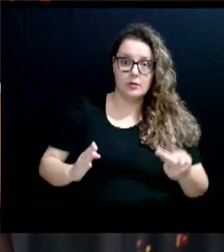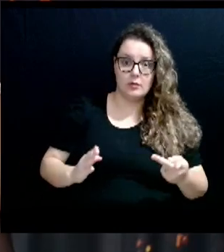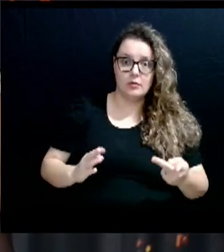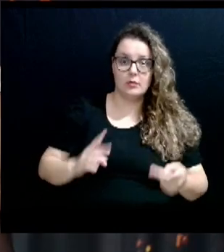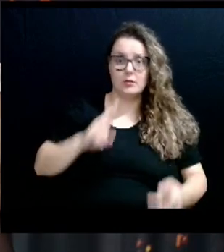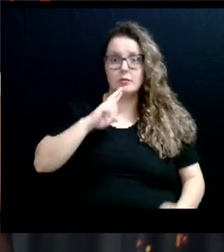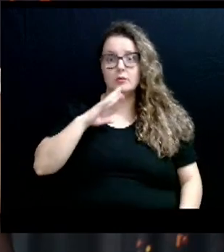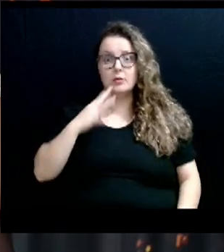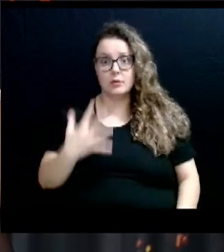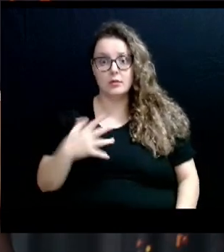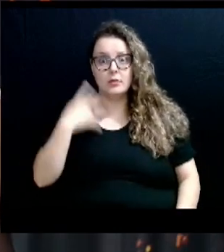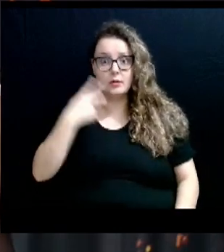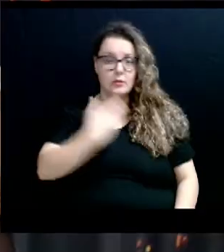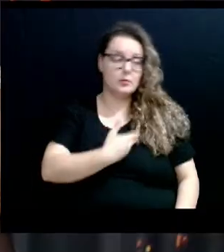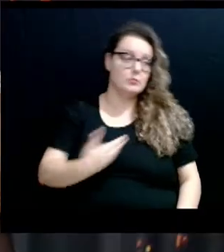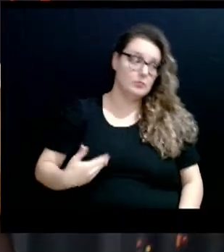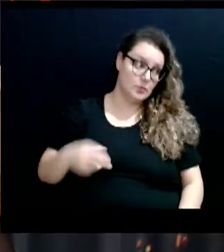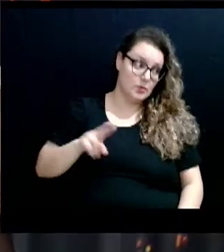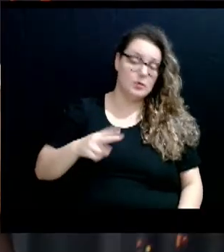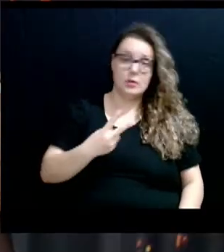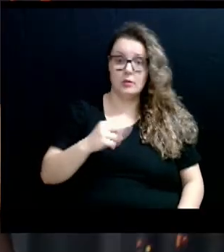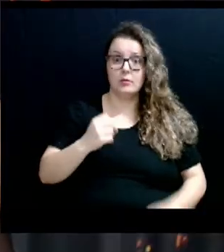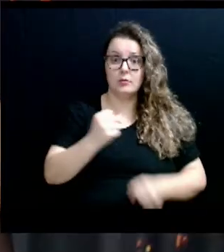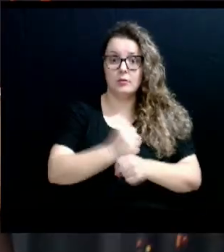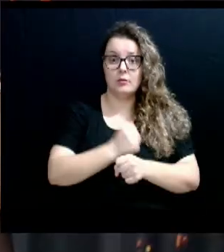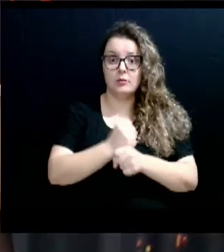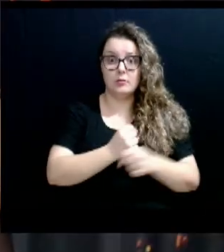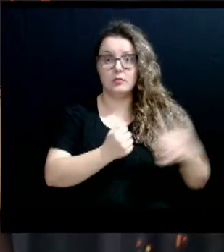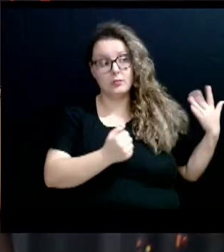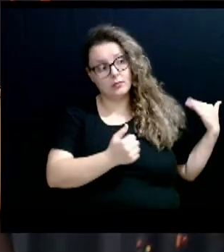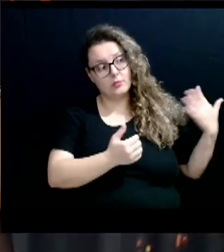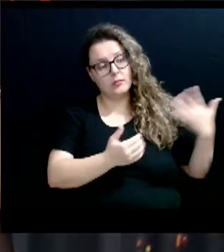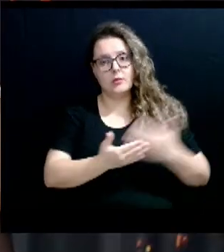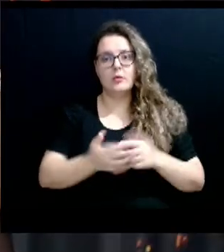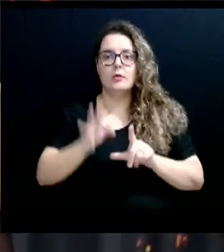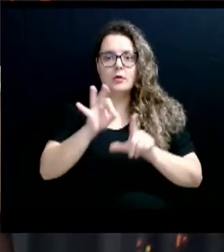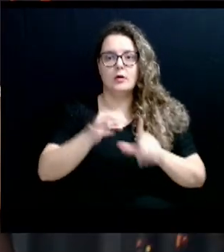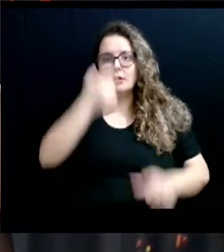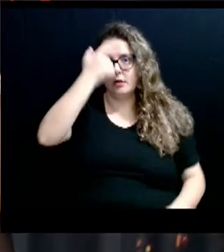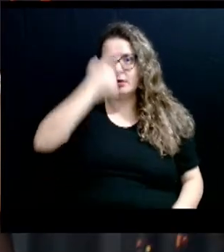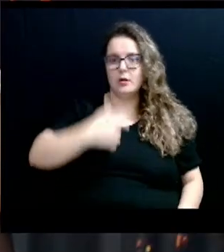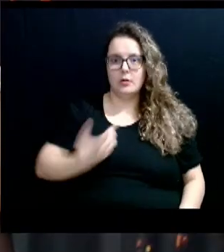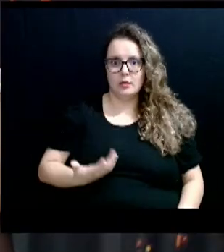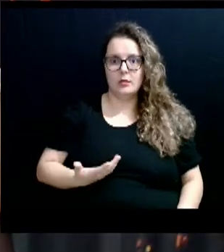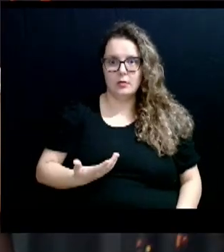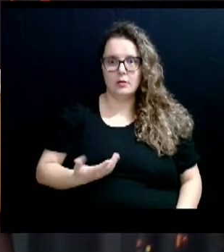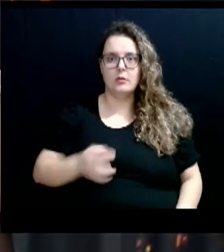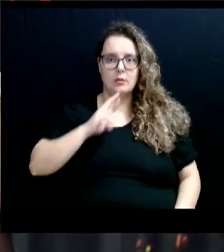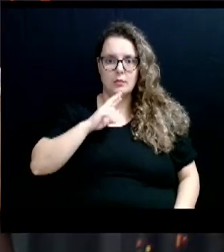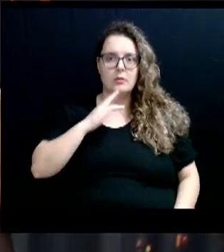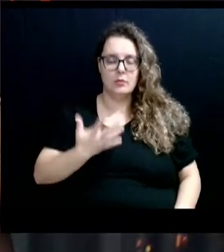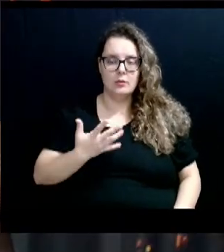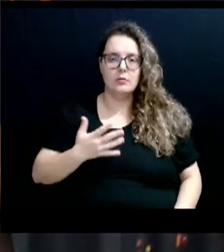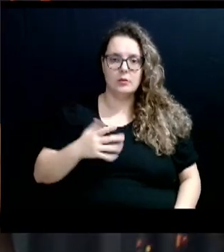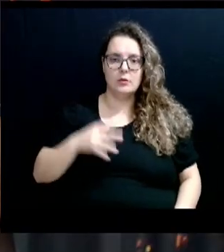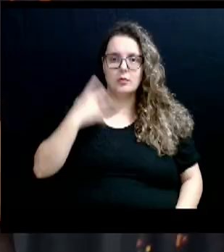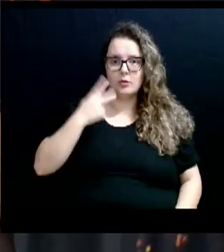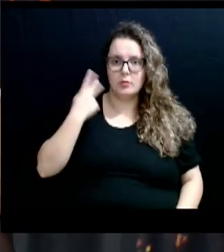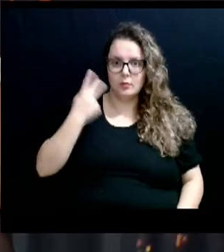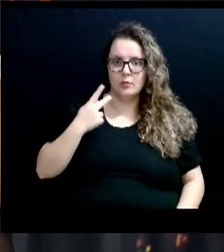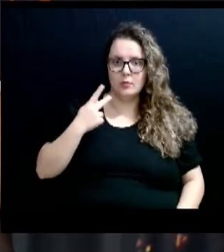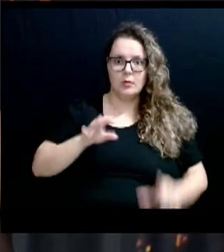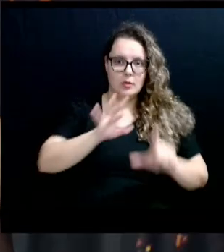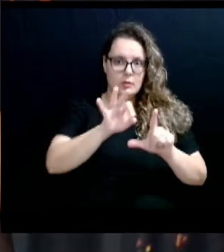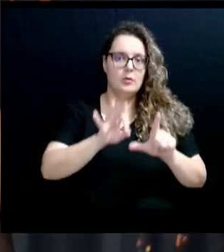sendo implementadas há 20 anos, como as cotas, né? Eu sou um resultado também das políticas de cotas na entrada do